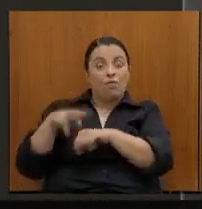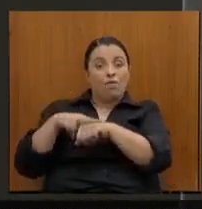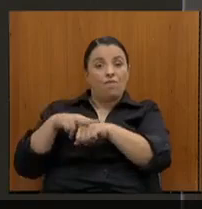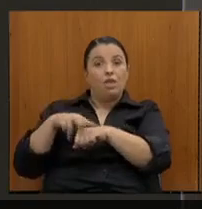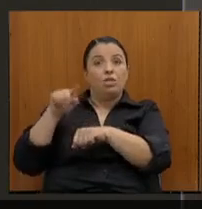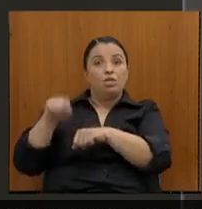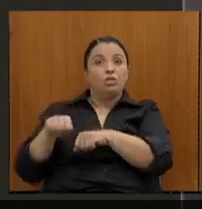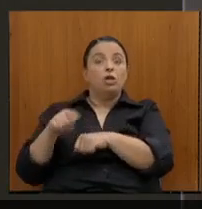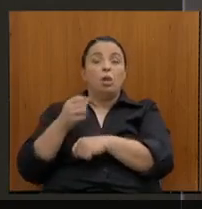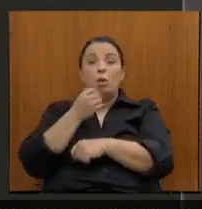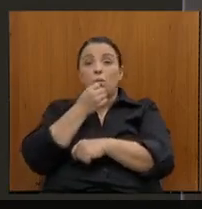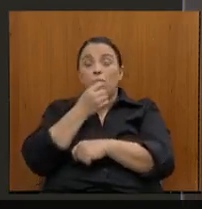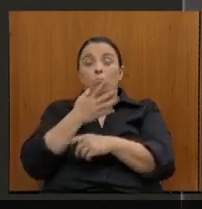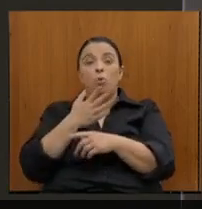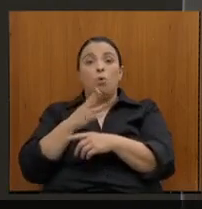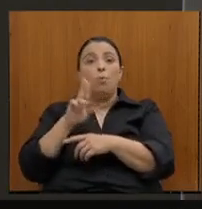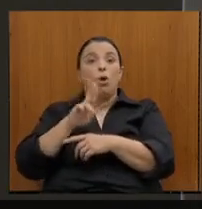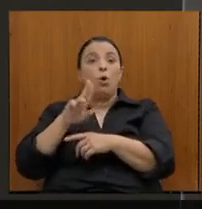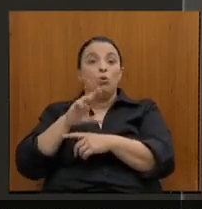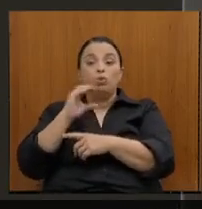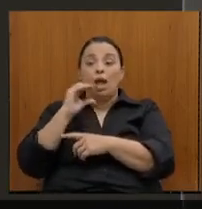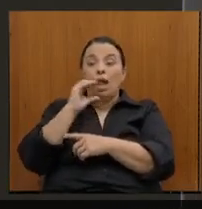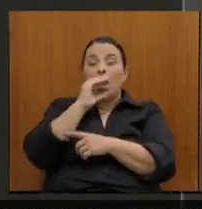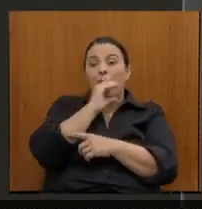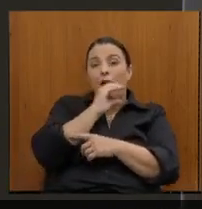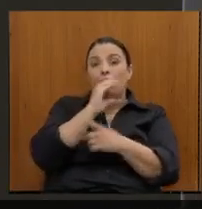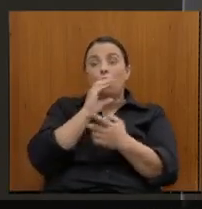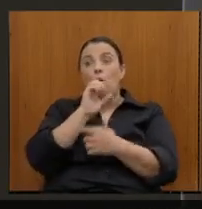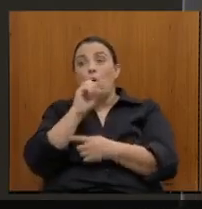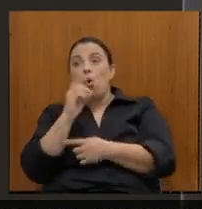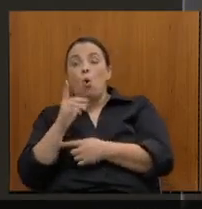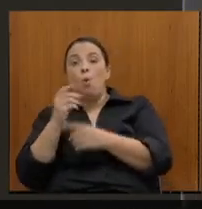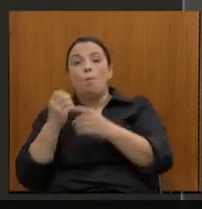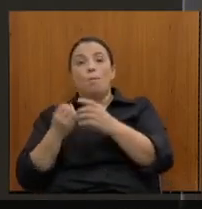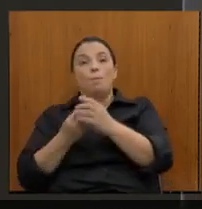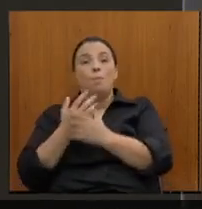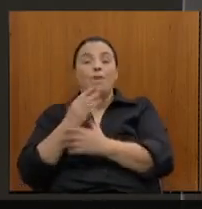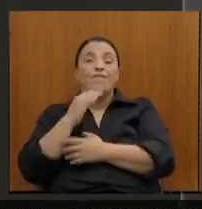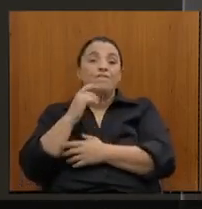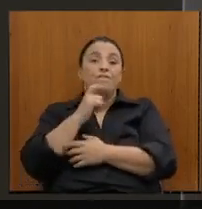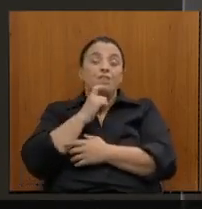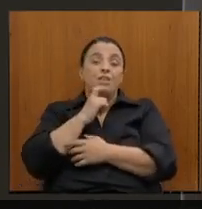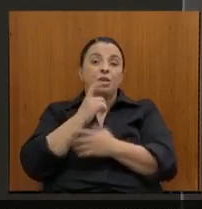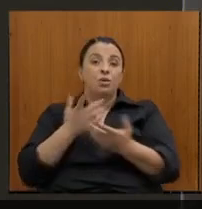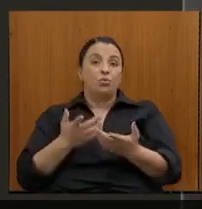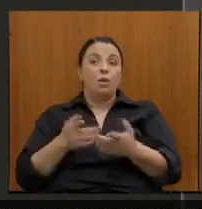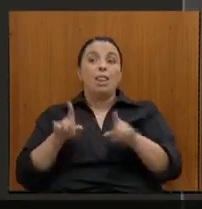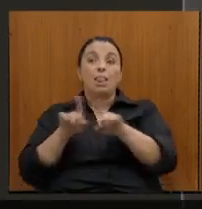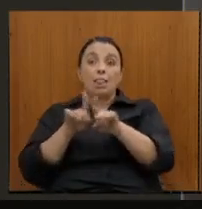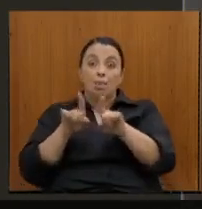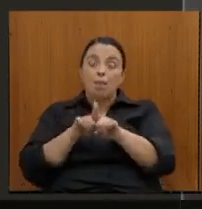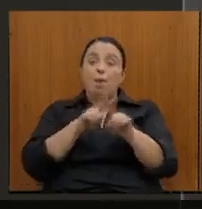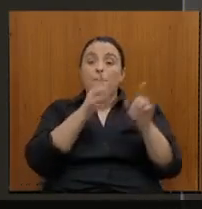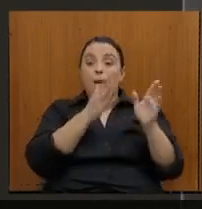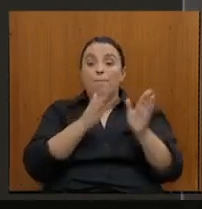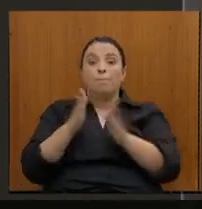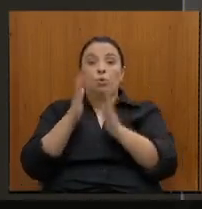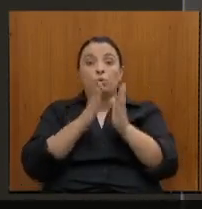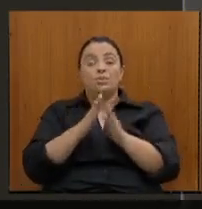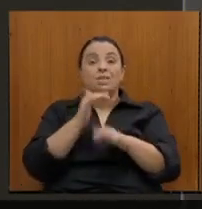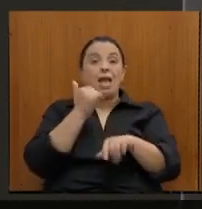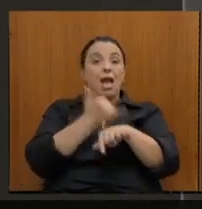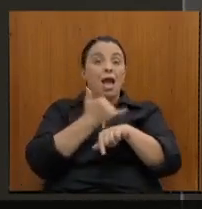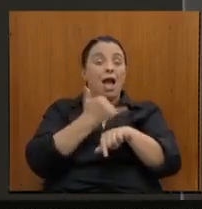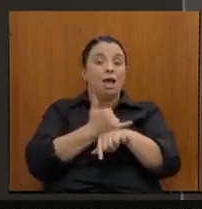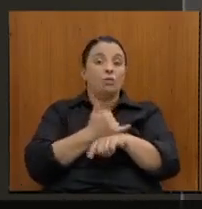nas outras indústrias Em substituição até o coque na produção do aço para indústria química em vez do CT como foi dito